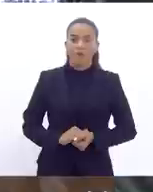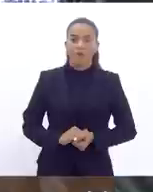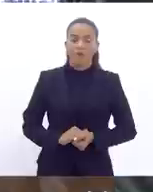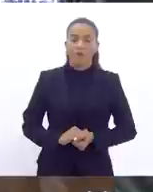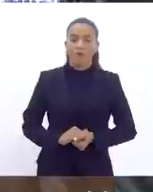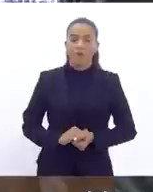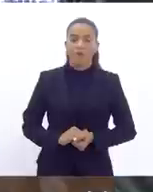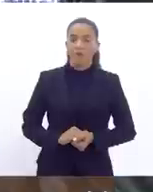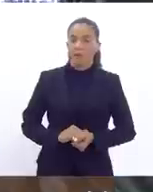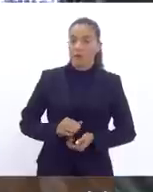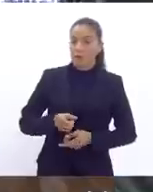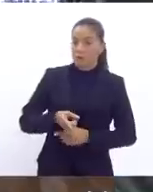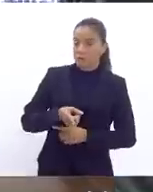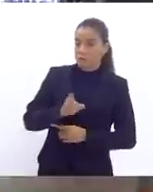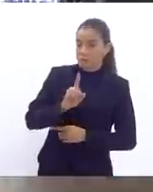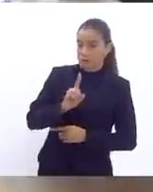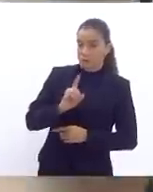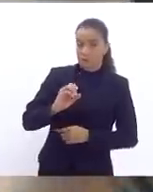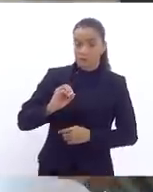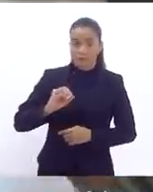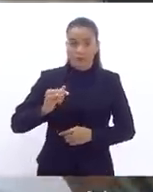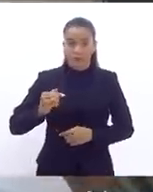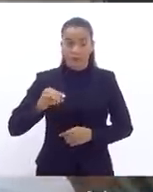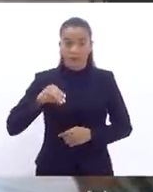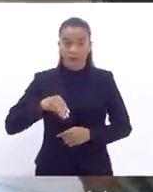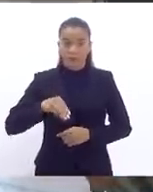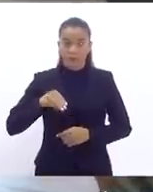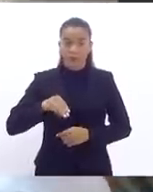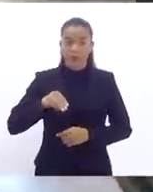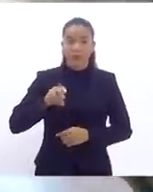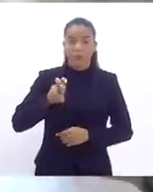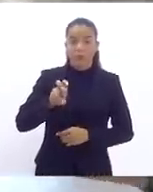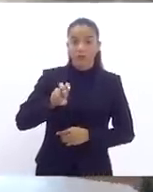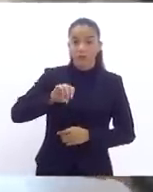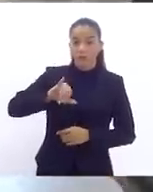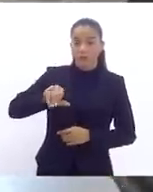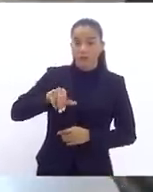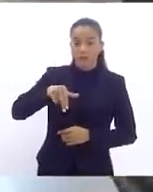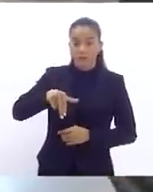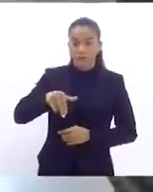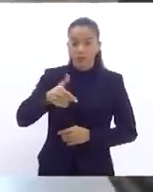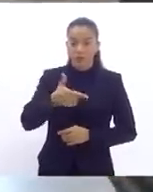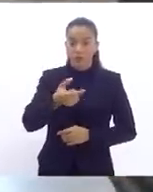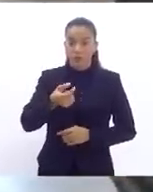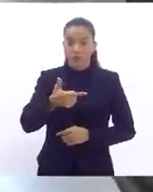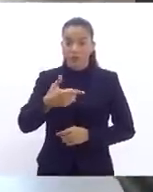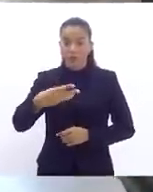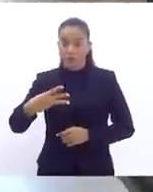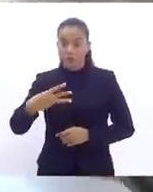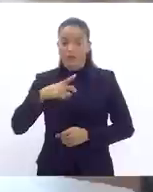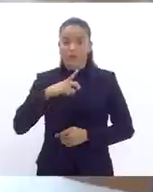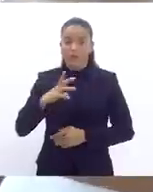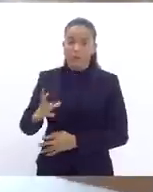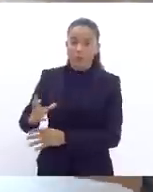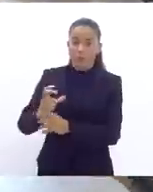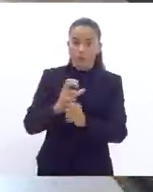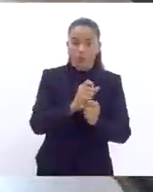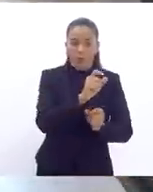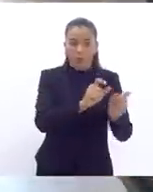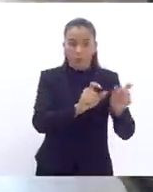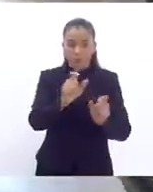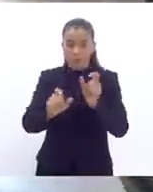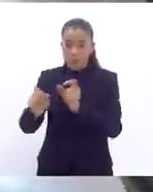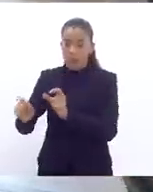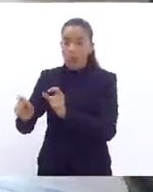às 13:07 do dia 5 de junho de 2023 havendo o número regime de mental conforme